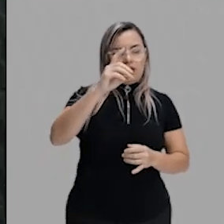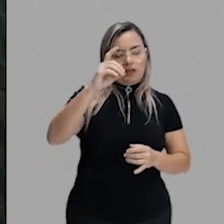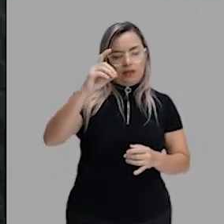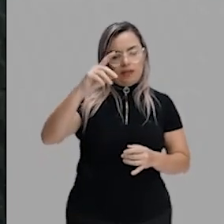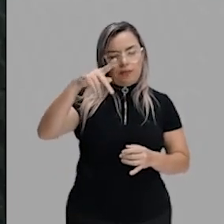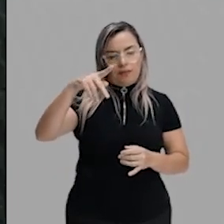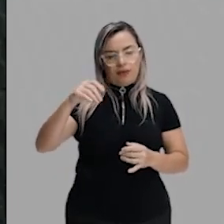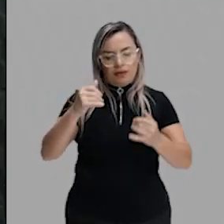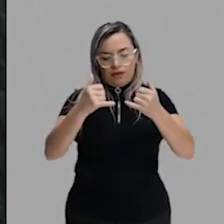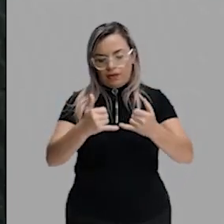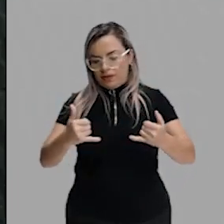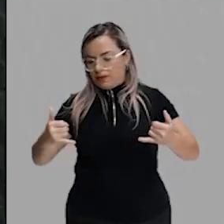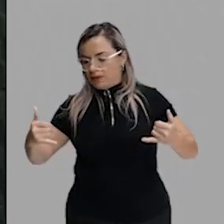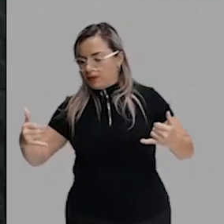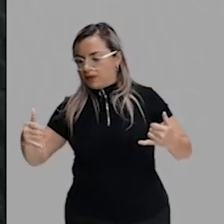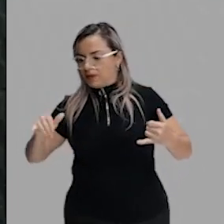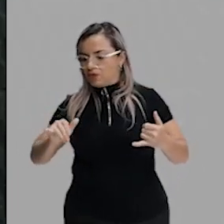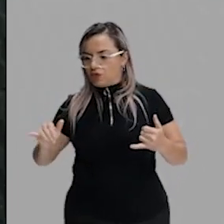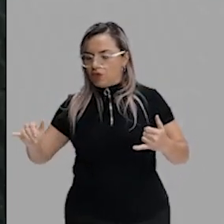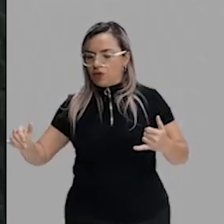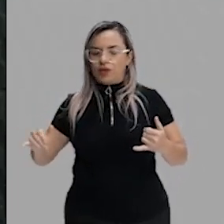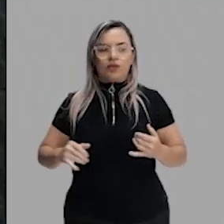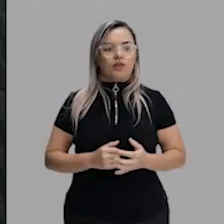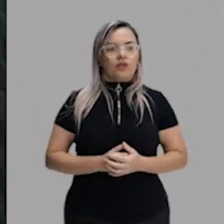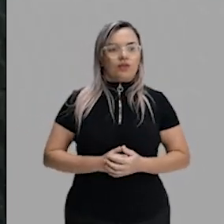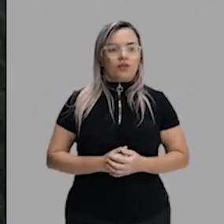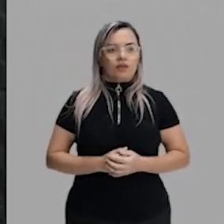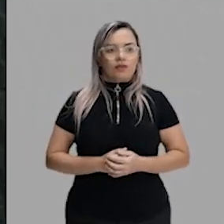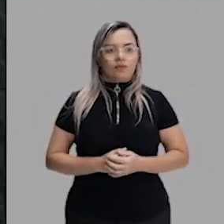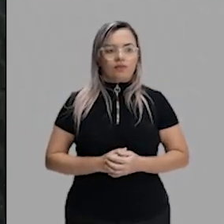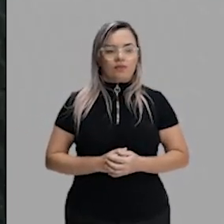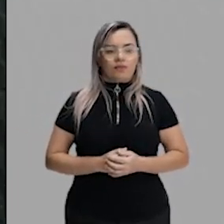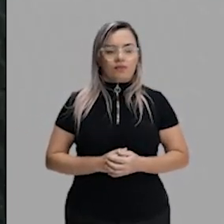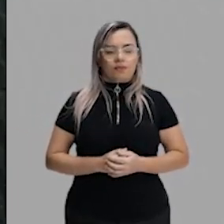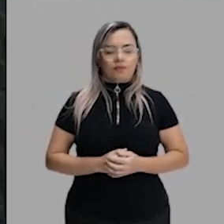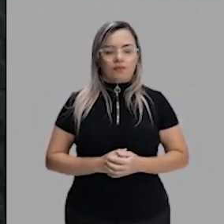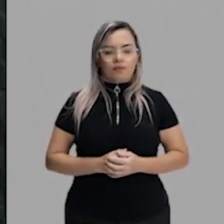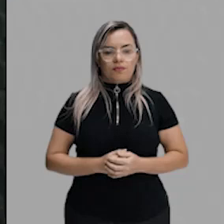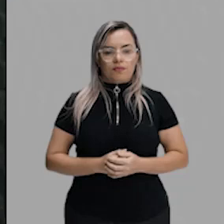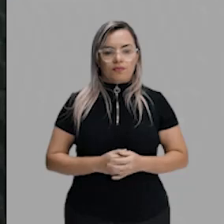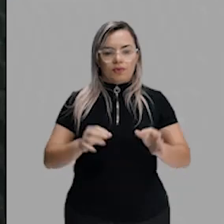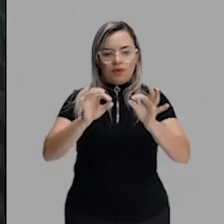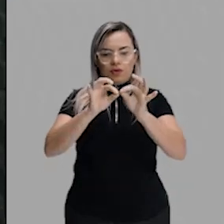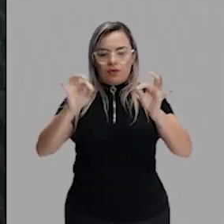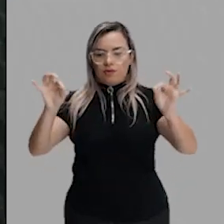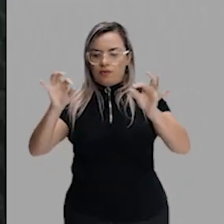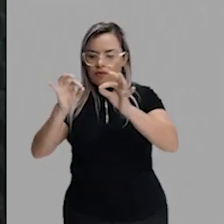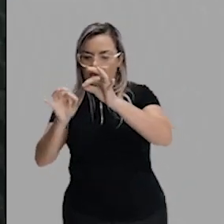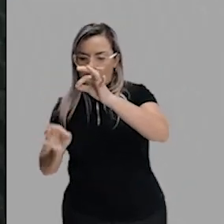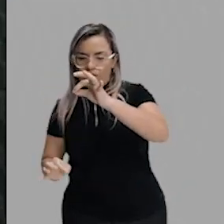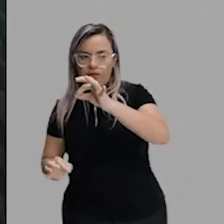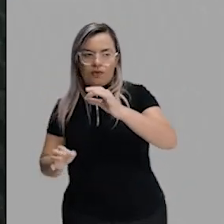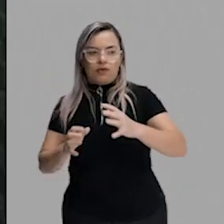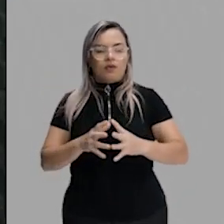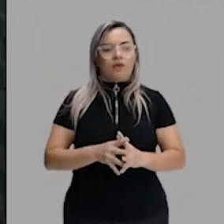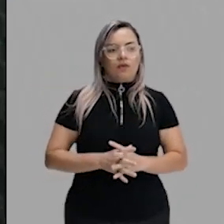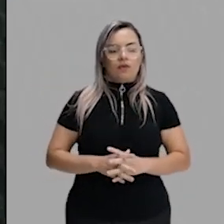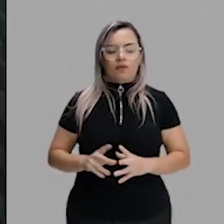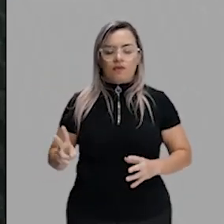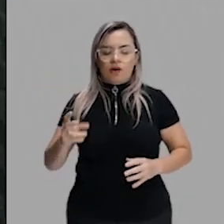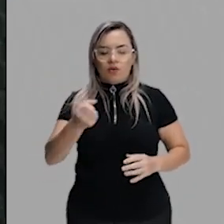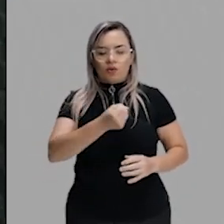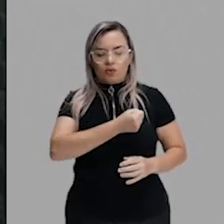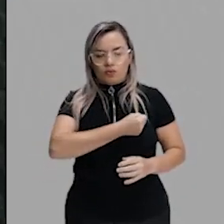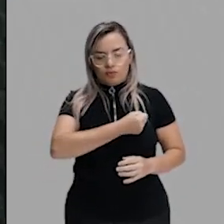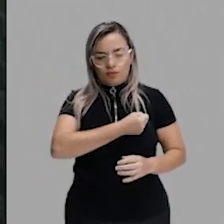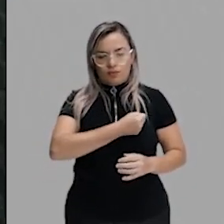o gráfico vai ser uma reta, pegando aqui os valores proporcionais, tanto para a